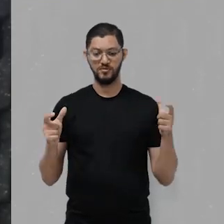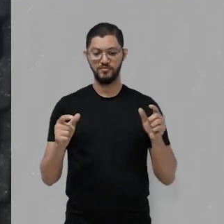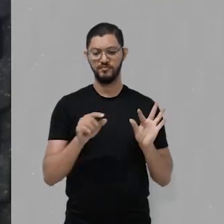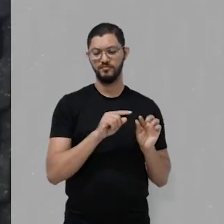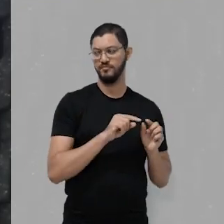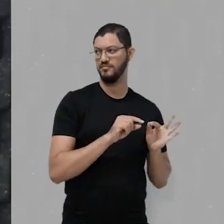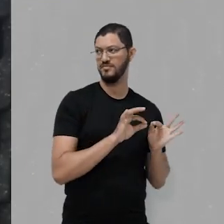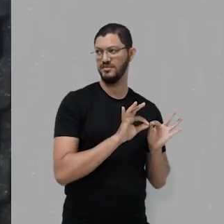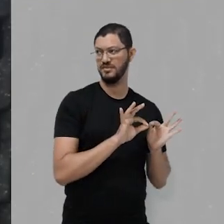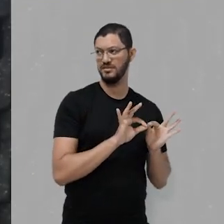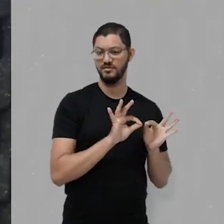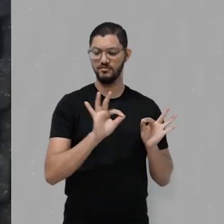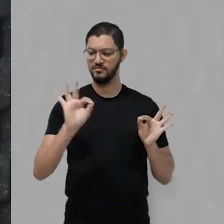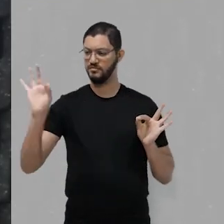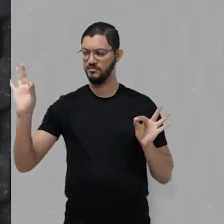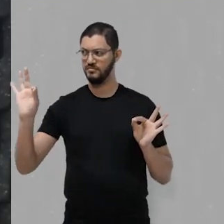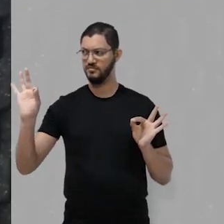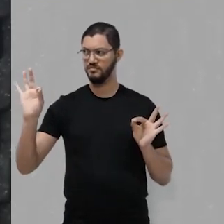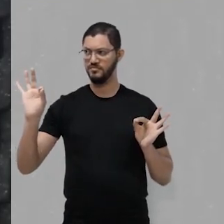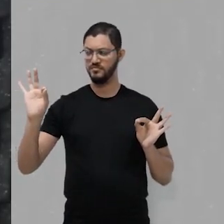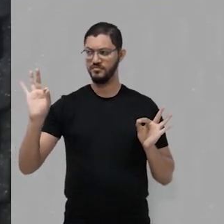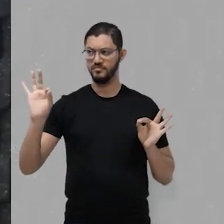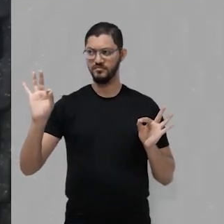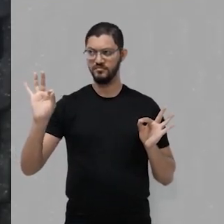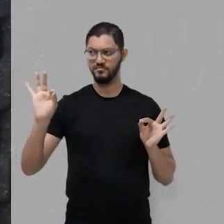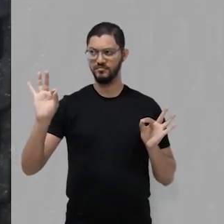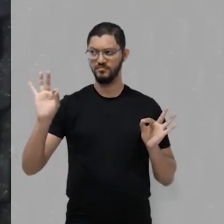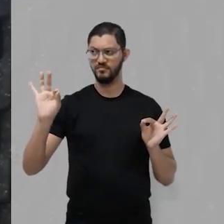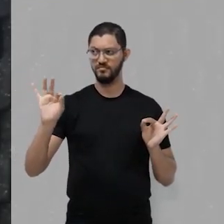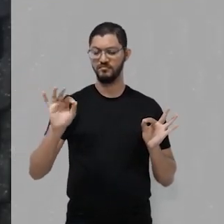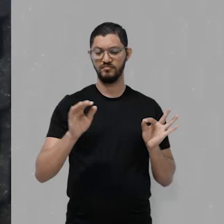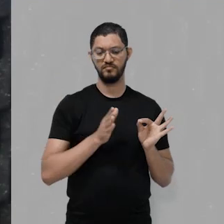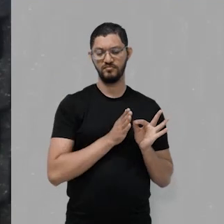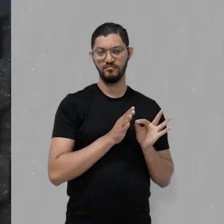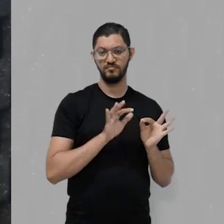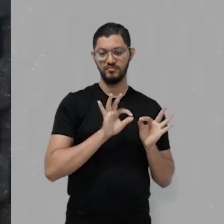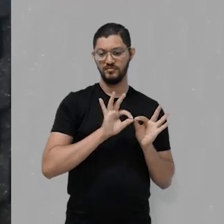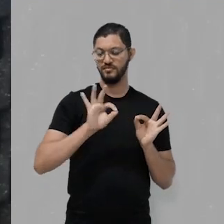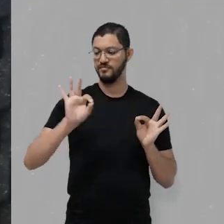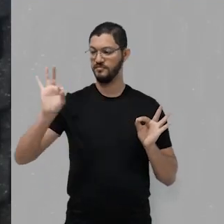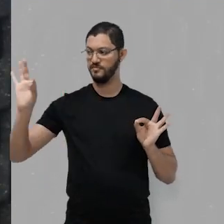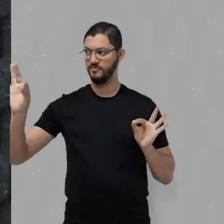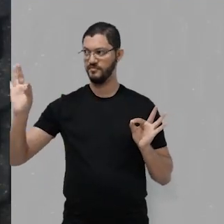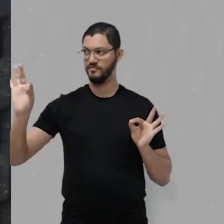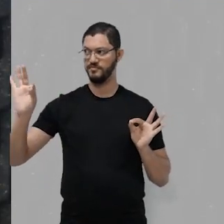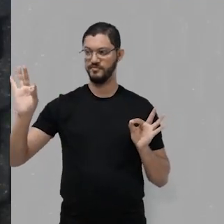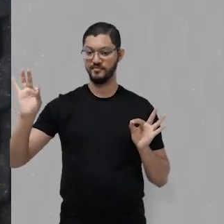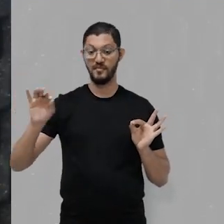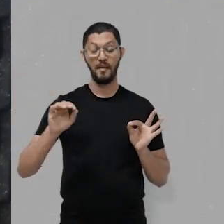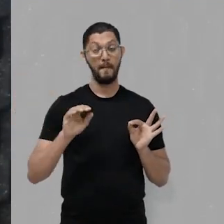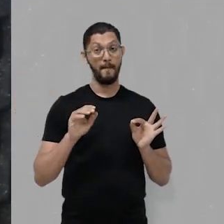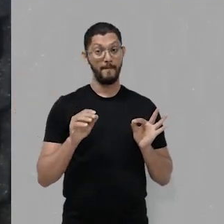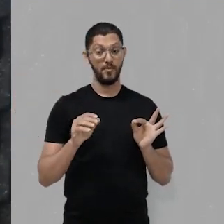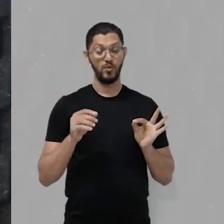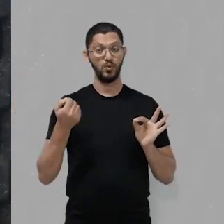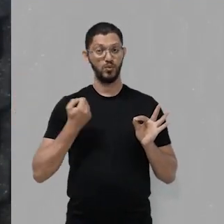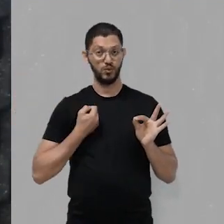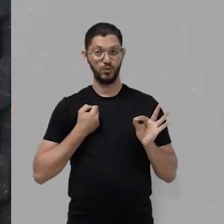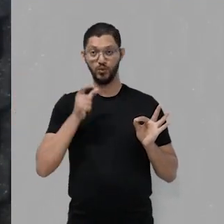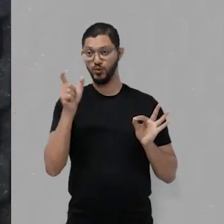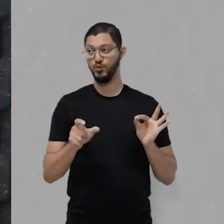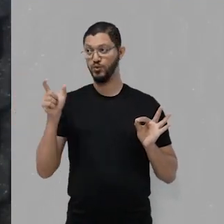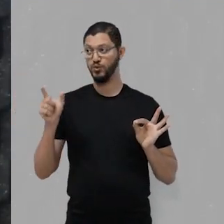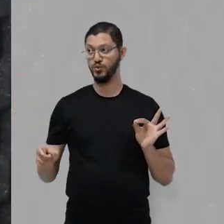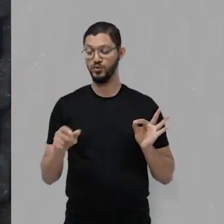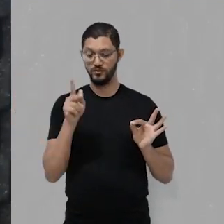progressão, ó, aritmética, ou seja, um crescimento linear. Já o número de